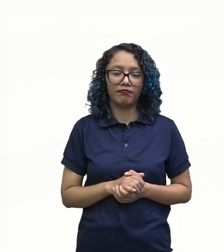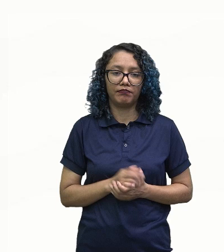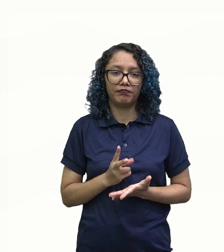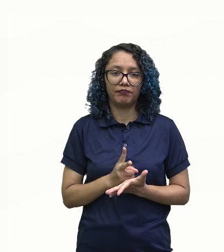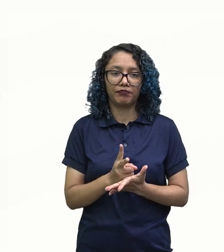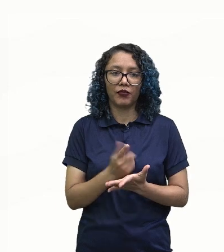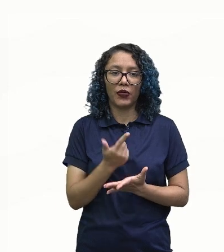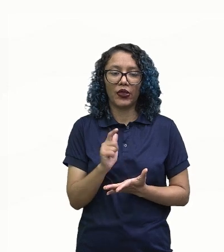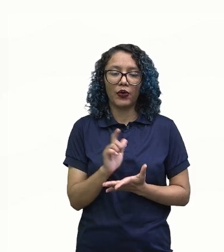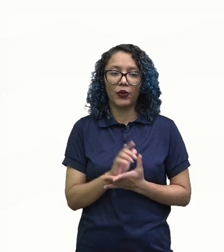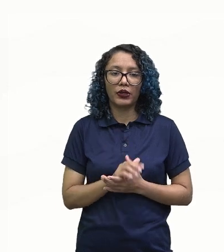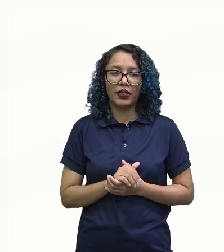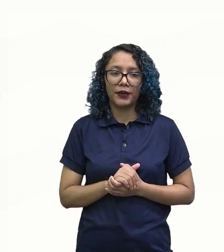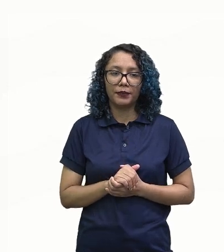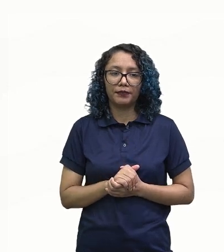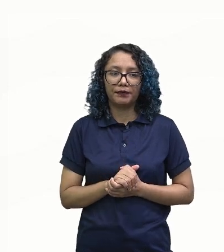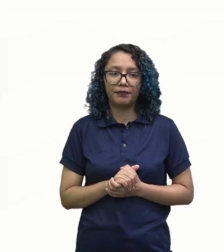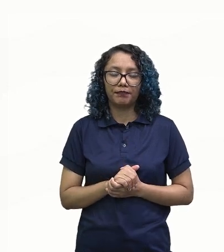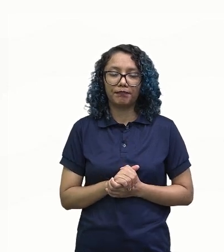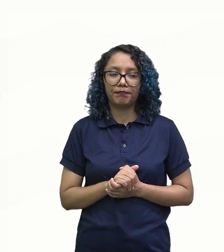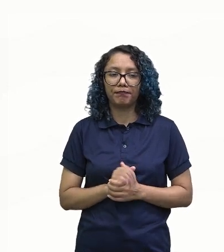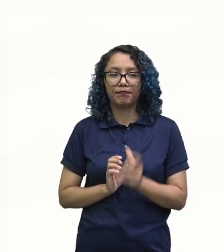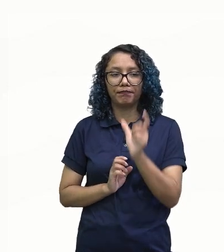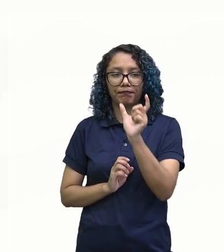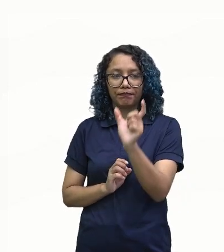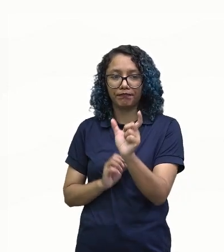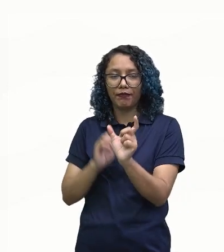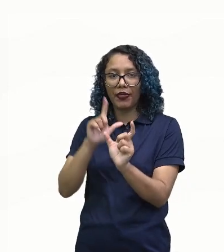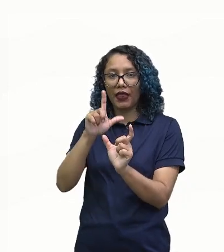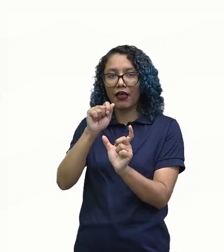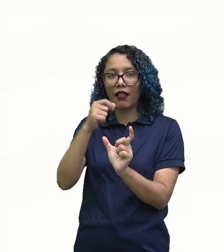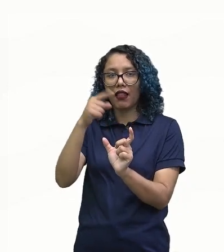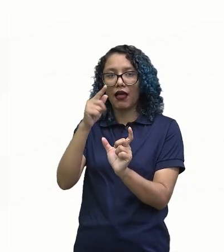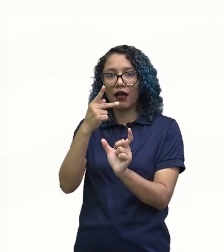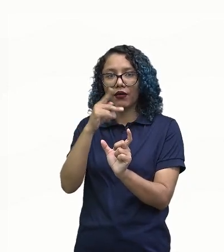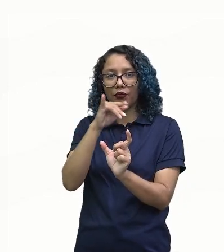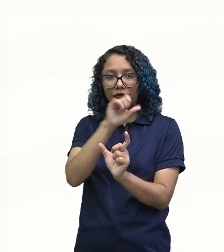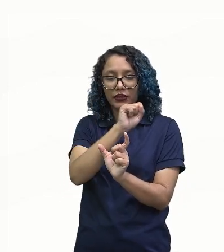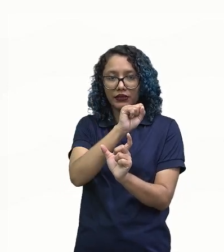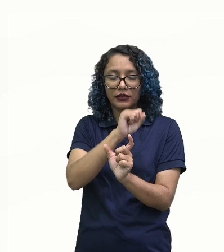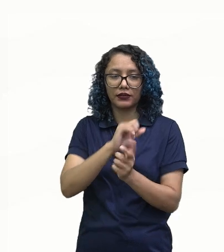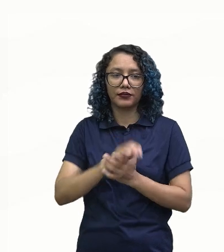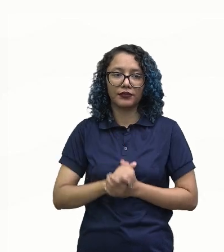Seguindo, nós temos a palavra lápis. A palavra lápis,